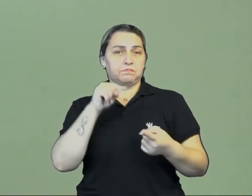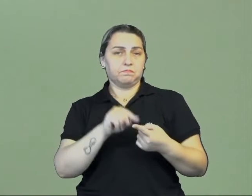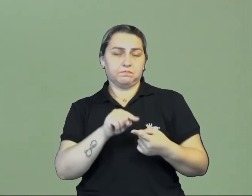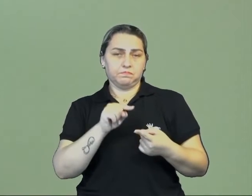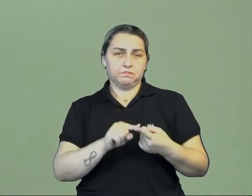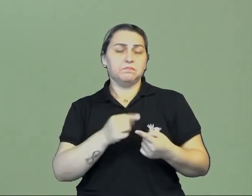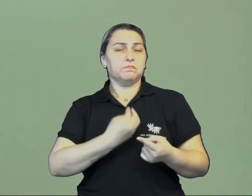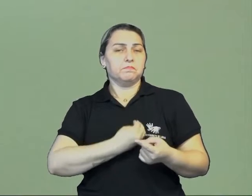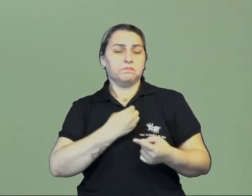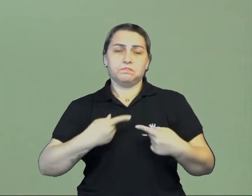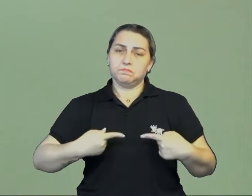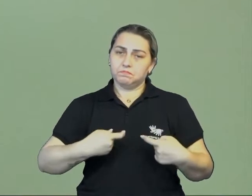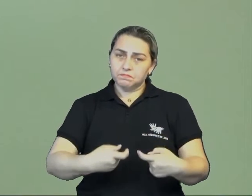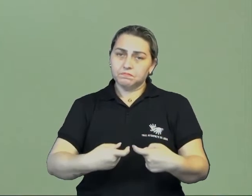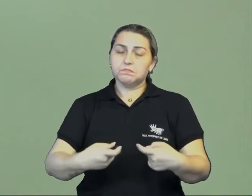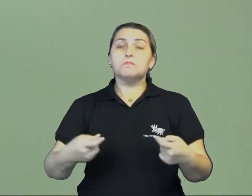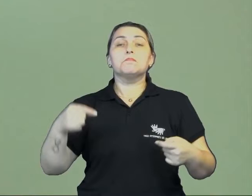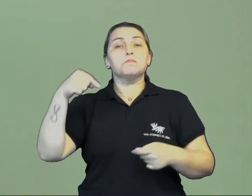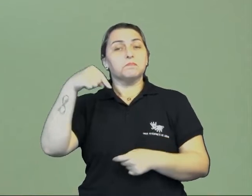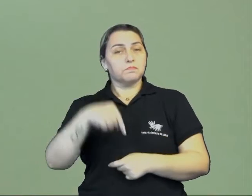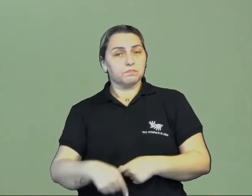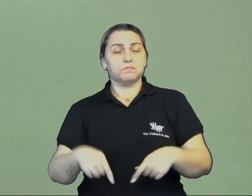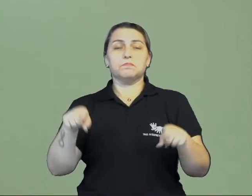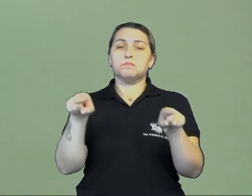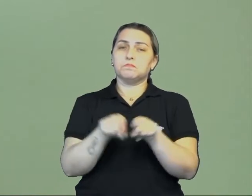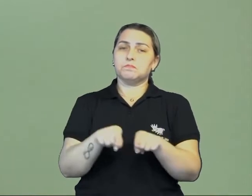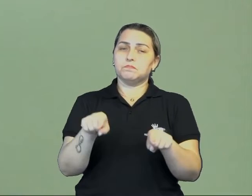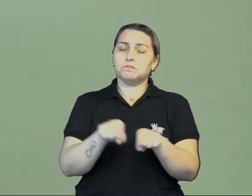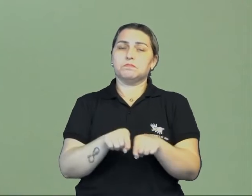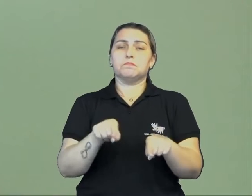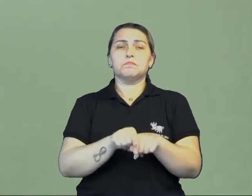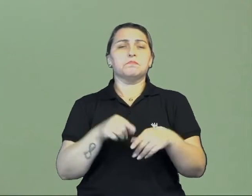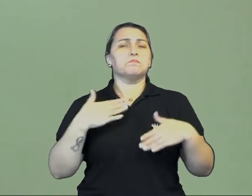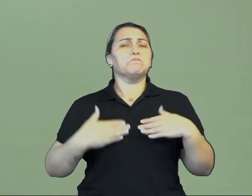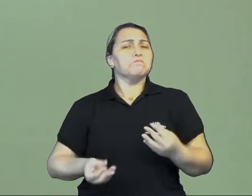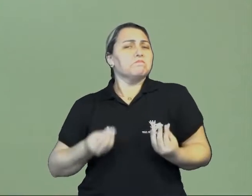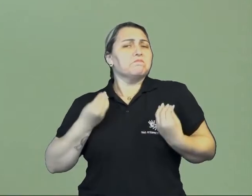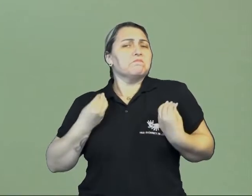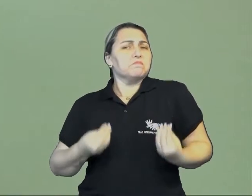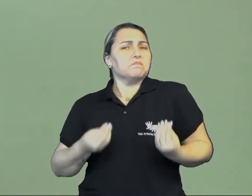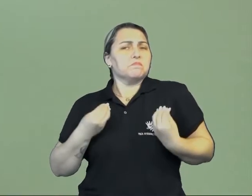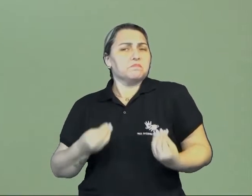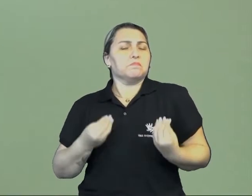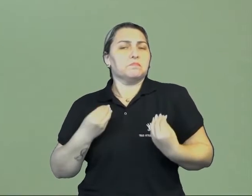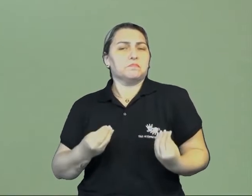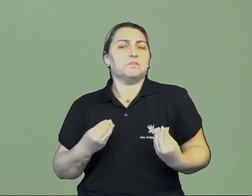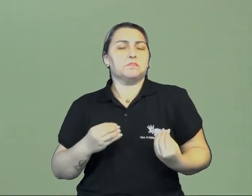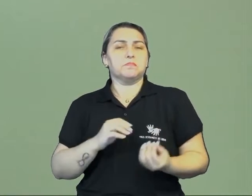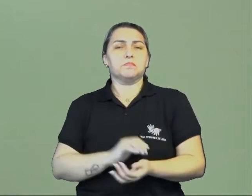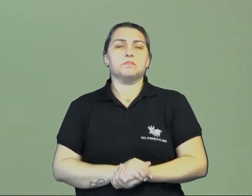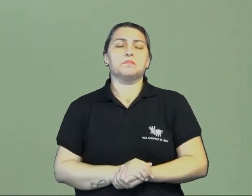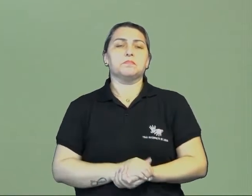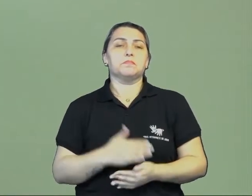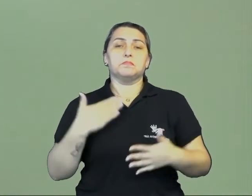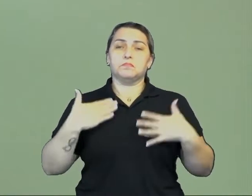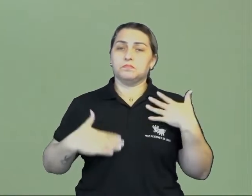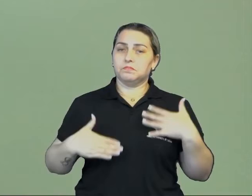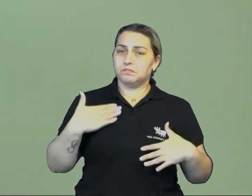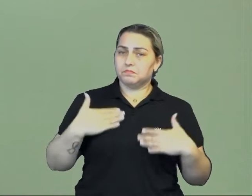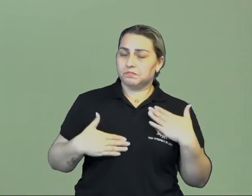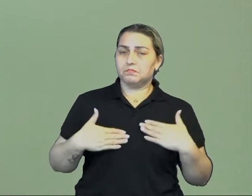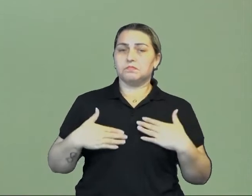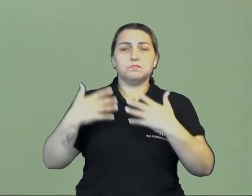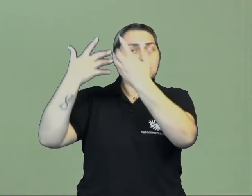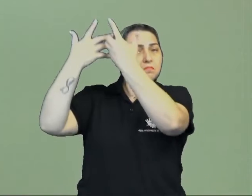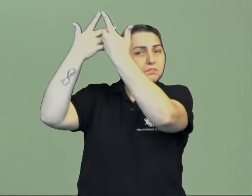Sobrevivência, guerra e tudo mais. Aqui a gente tem um corpo para quê? Para que você tem um corpo? Então, esse aspecto físico, aspecto